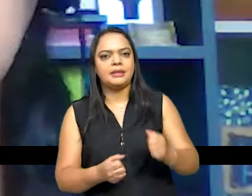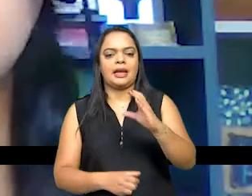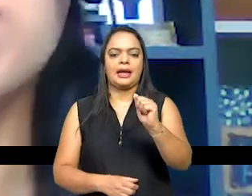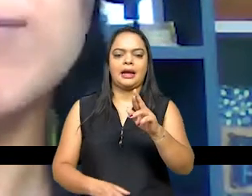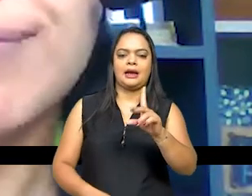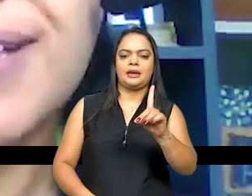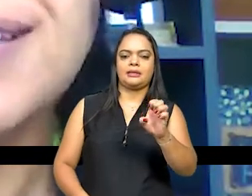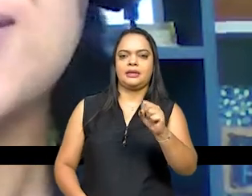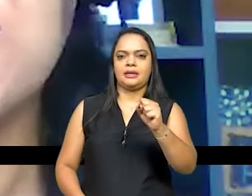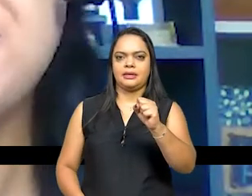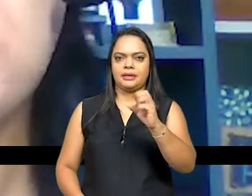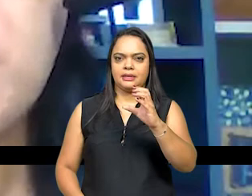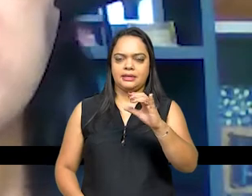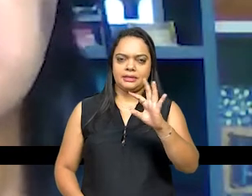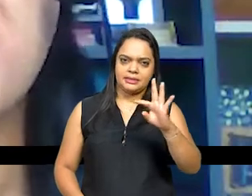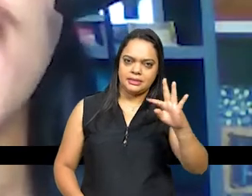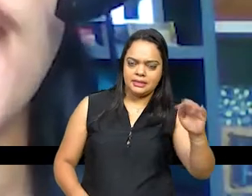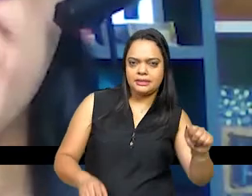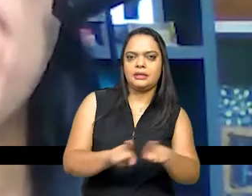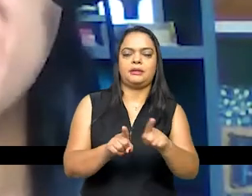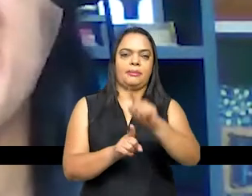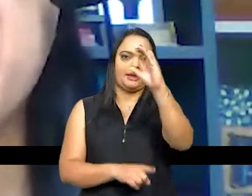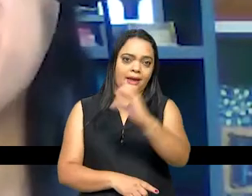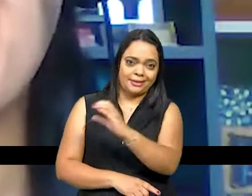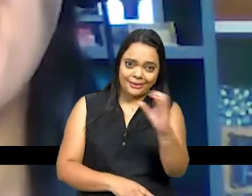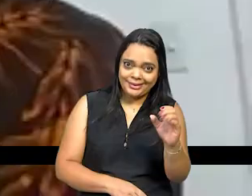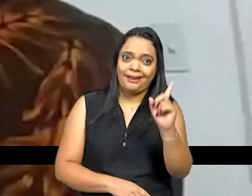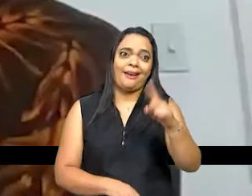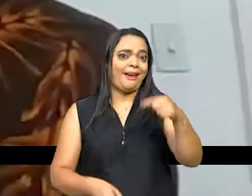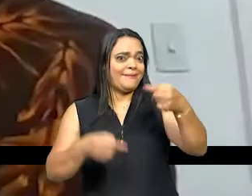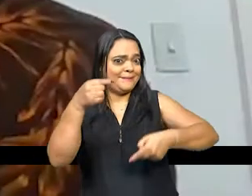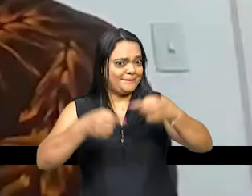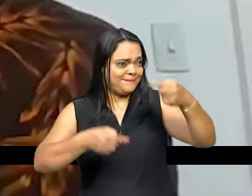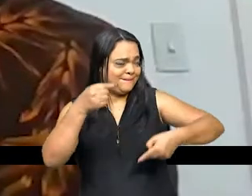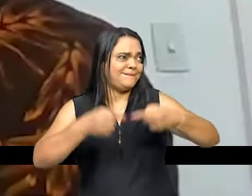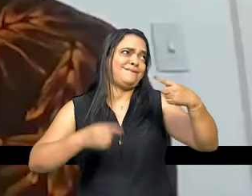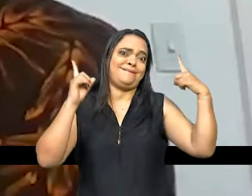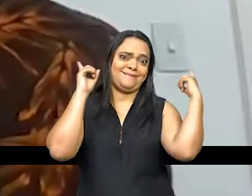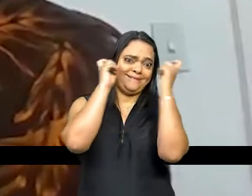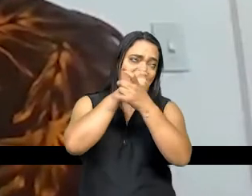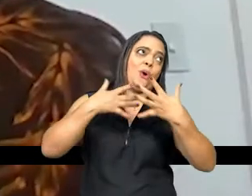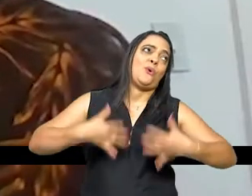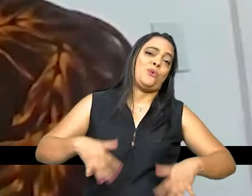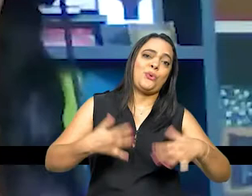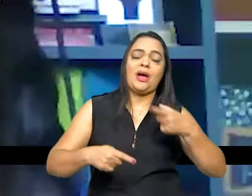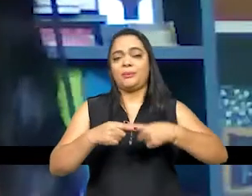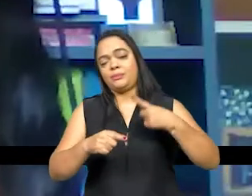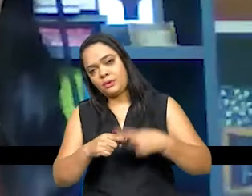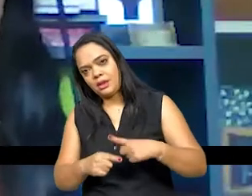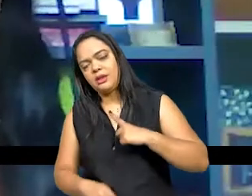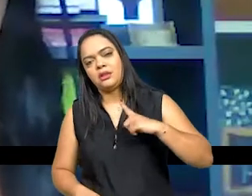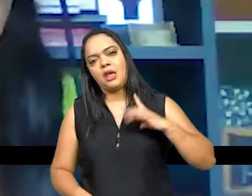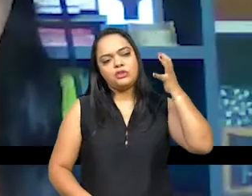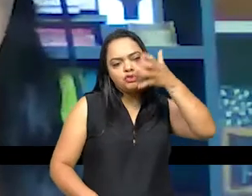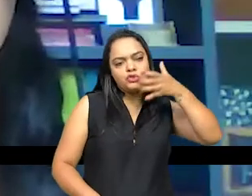É bafo. Essa discussão é bafônica, né? Porque é babado, porque a gente tem um discurso